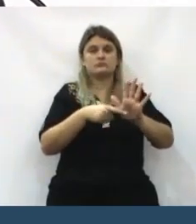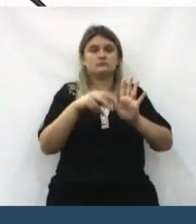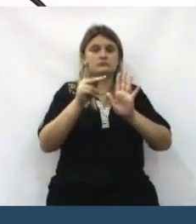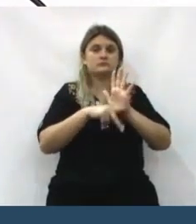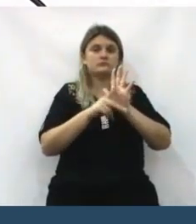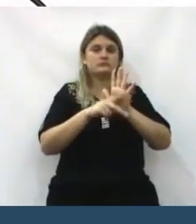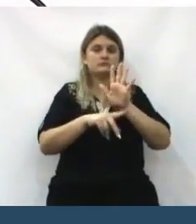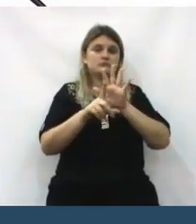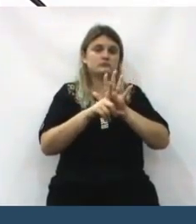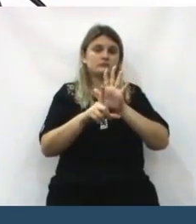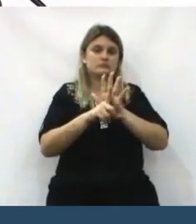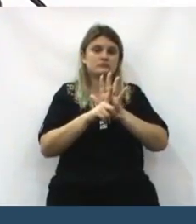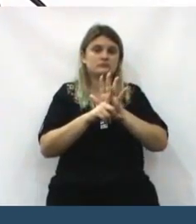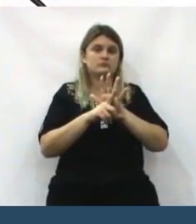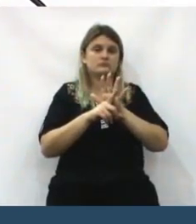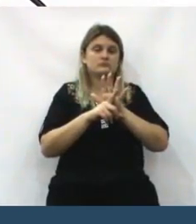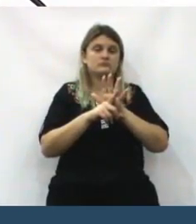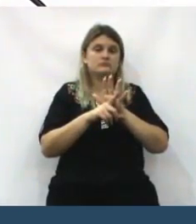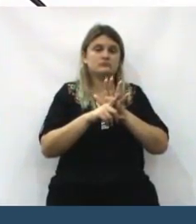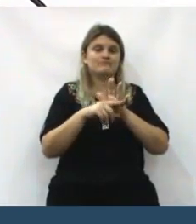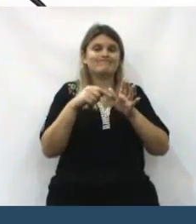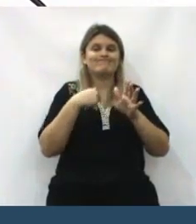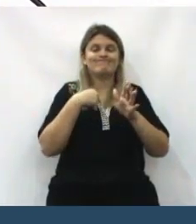esse projeto de lei